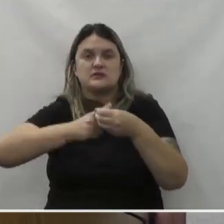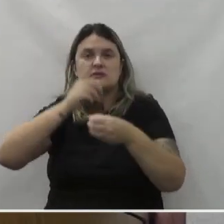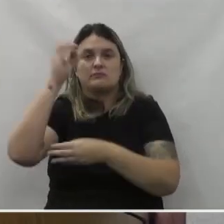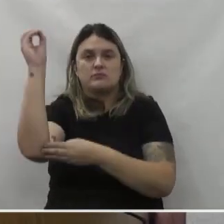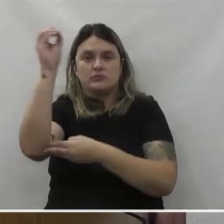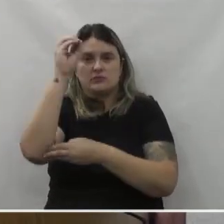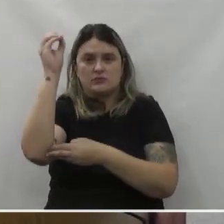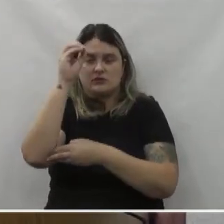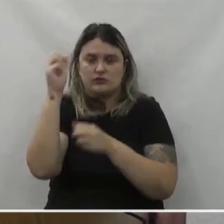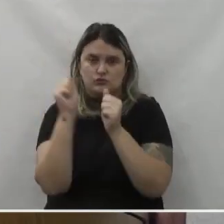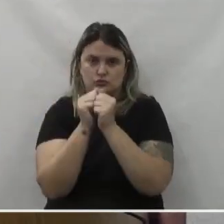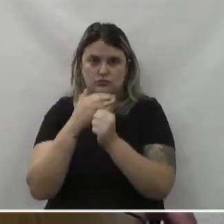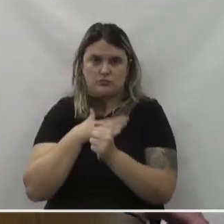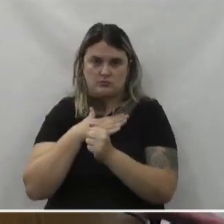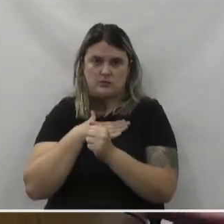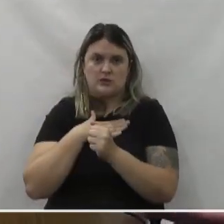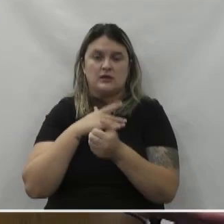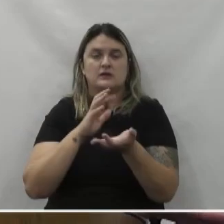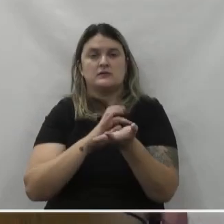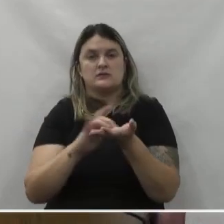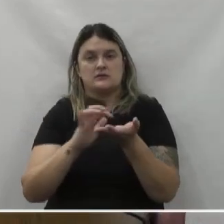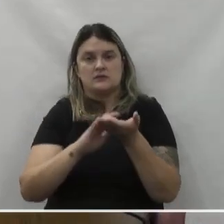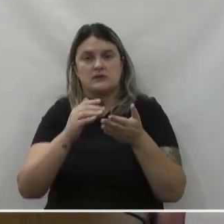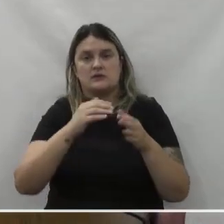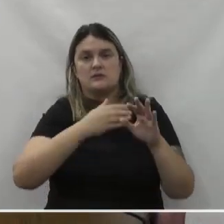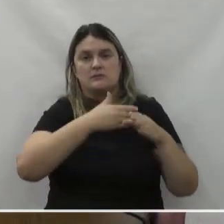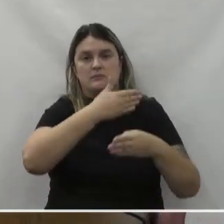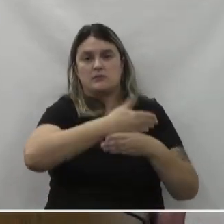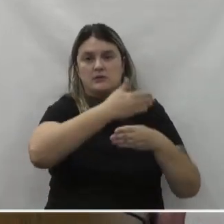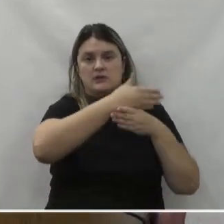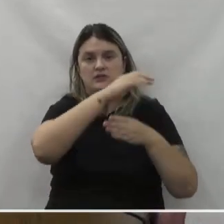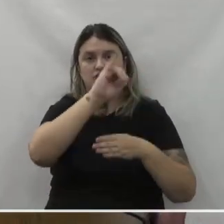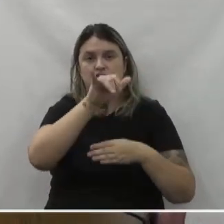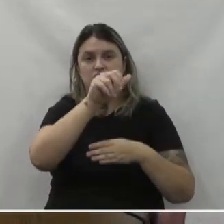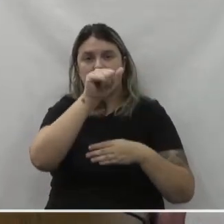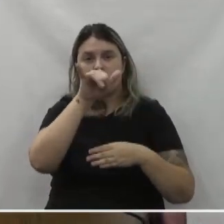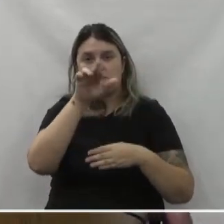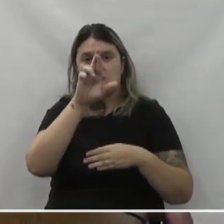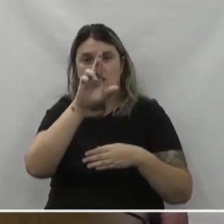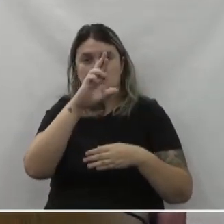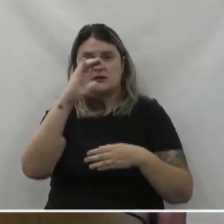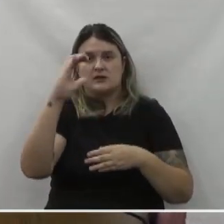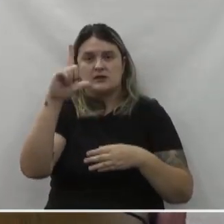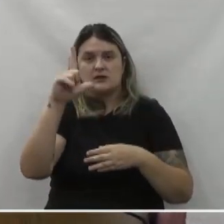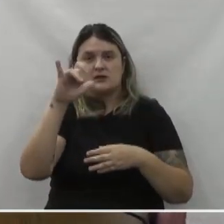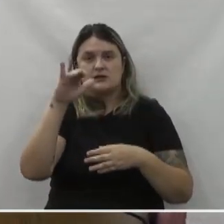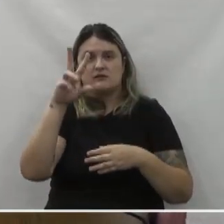Alegre o secretário de Planejamento, que é o Jamar Clivati,